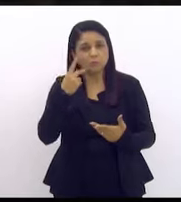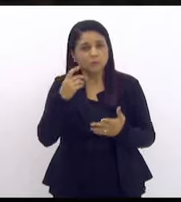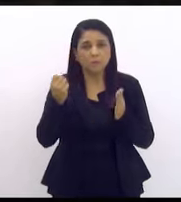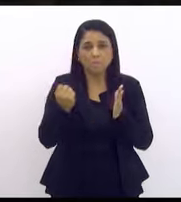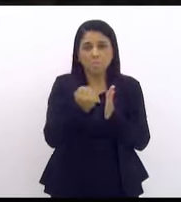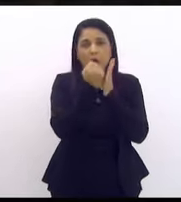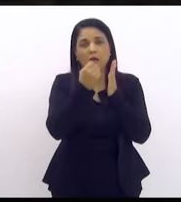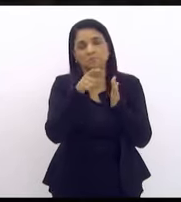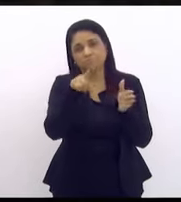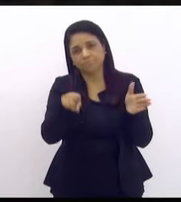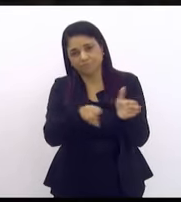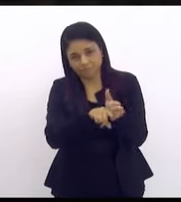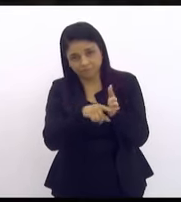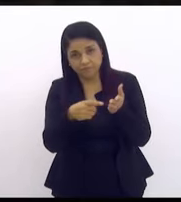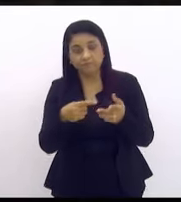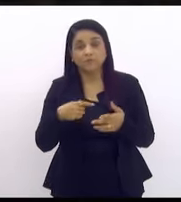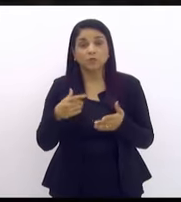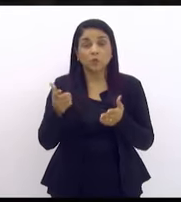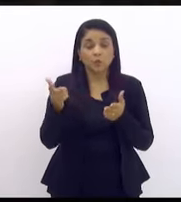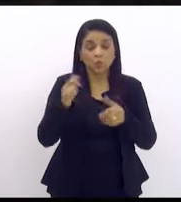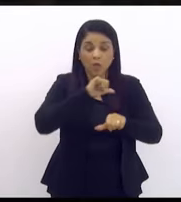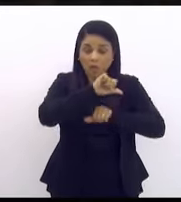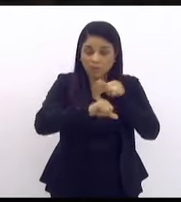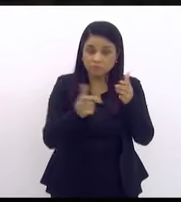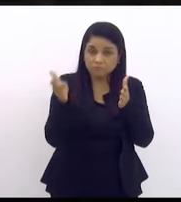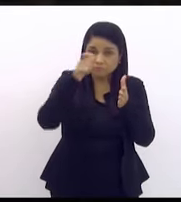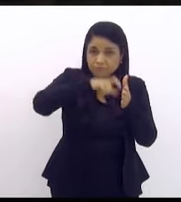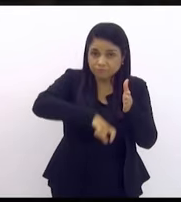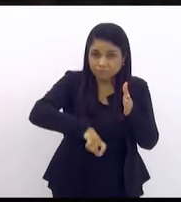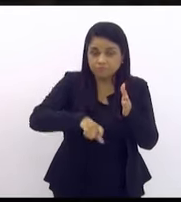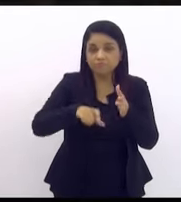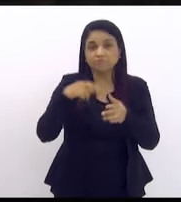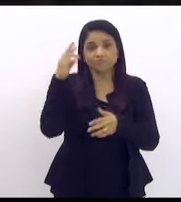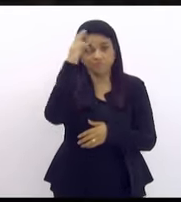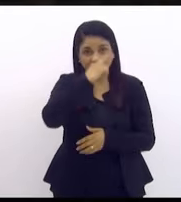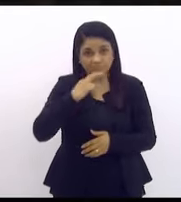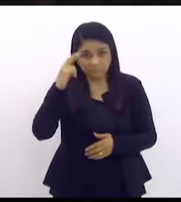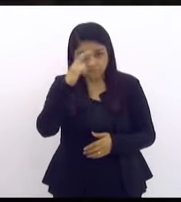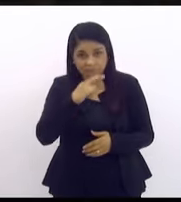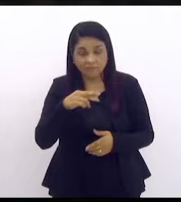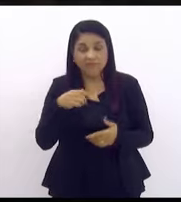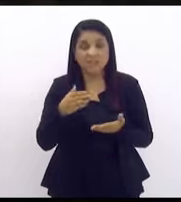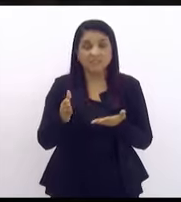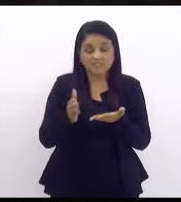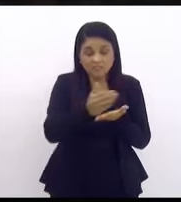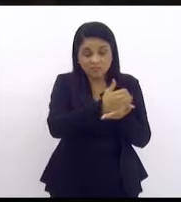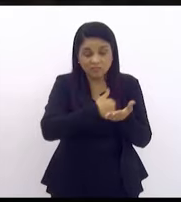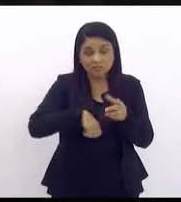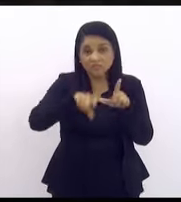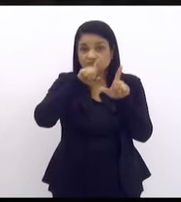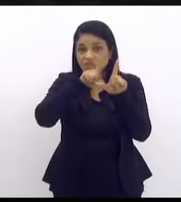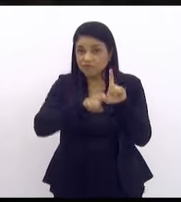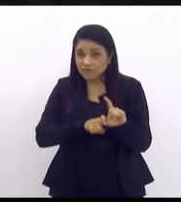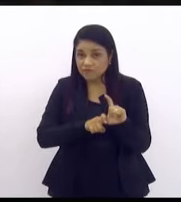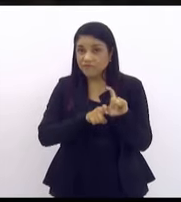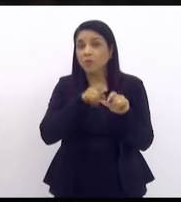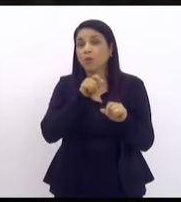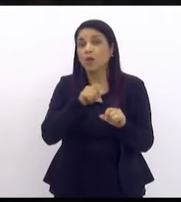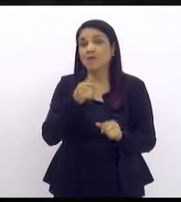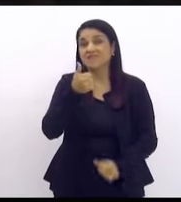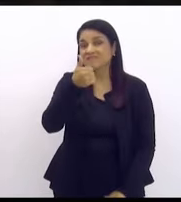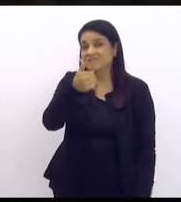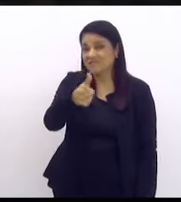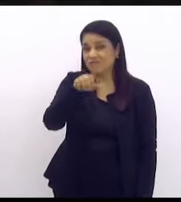dizer que o regime de recuperação fiscal fez com que o estoque da nossa dívida consolidada chegasse a